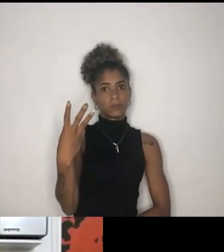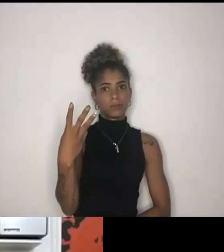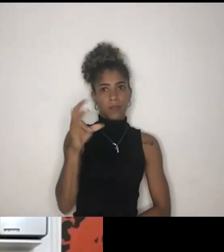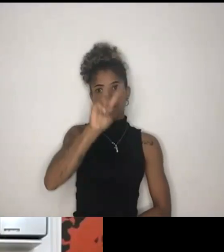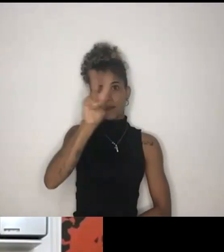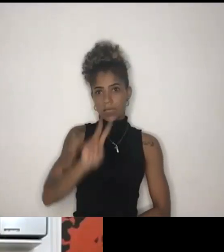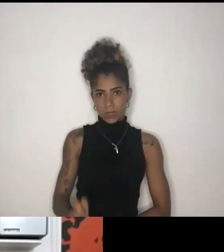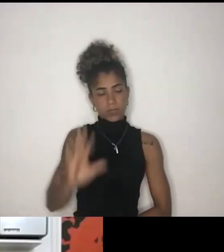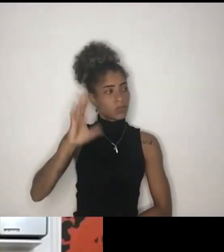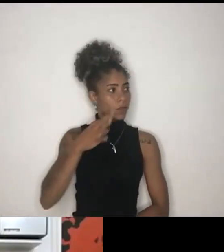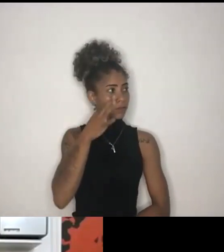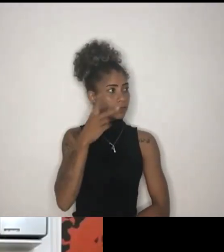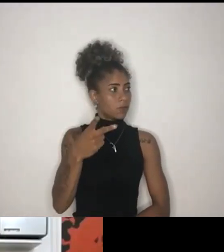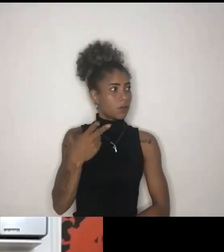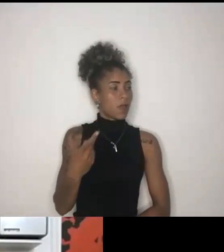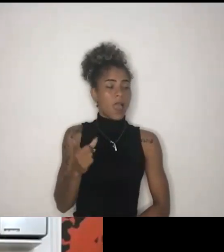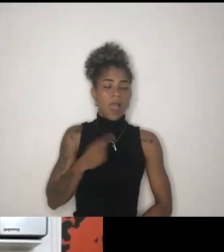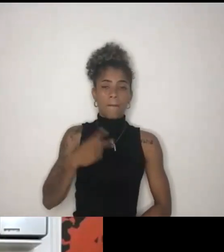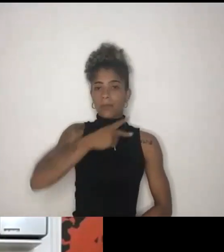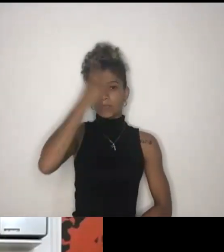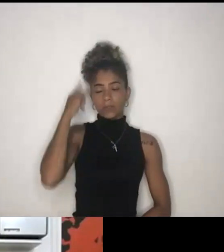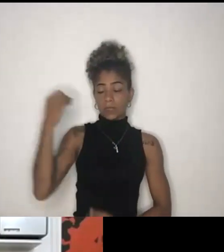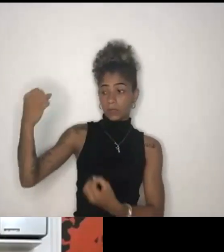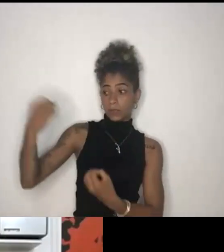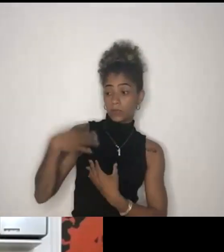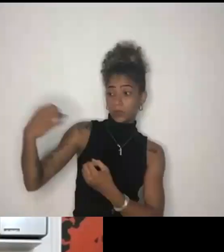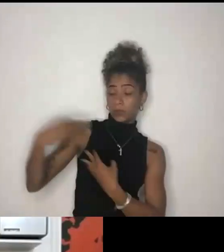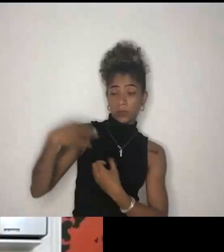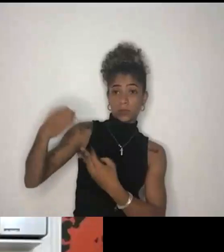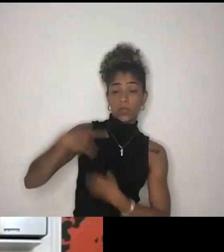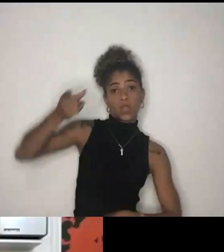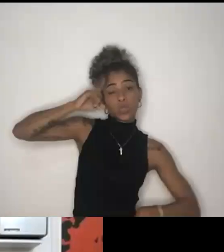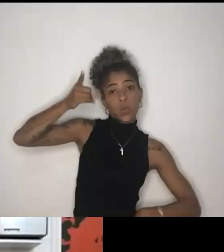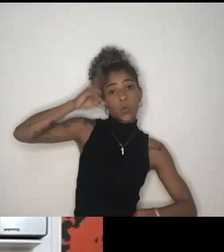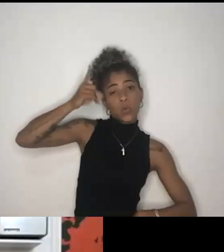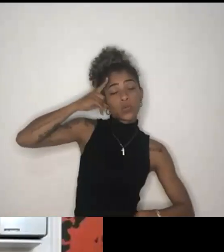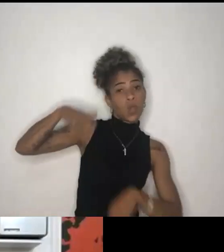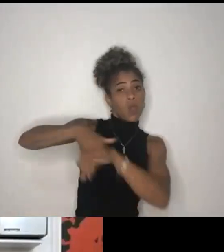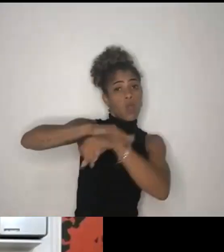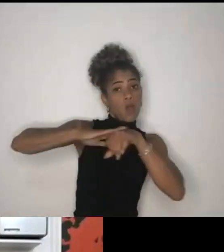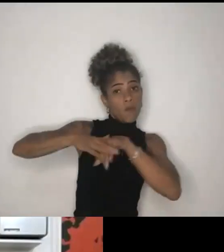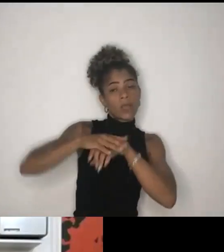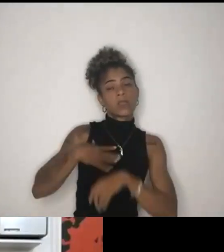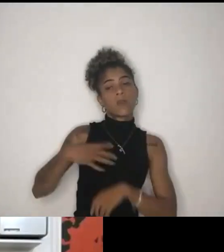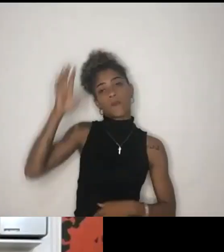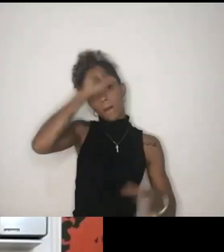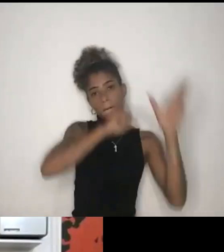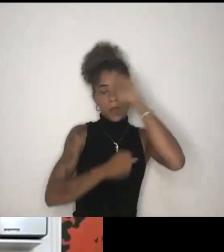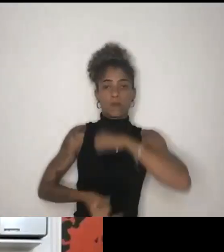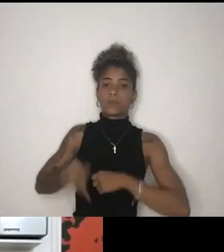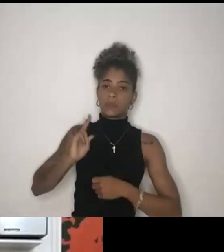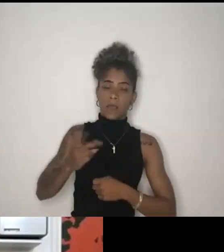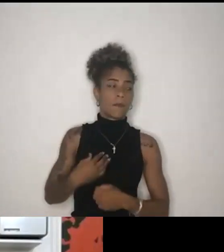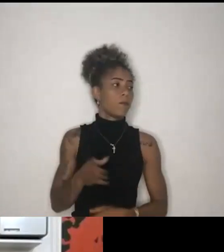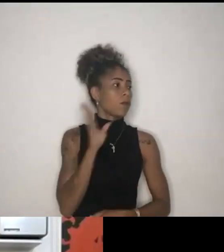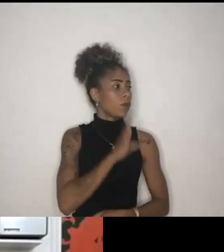uma pessoa que tem muito a me ensinar eu aprendo todo dia cada conversa que eu tenho com Batman eu aprendo alguma coisa muito legal